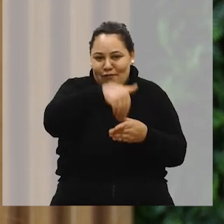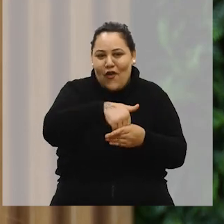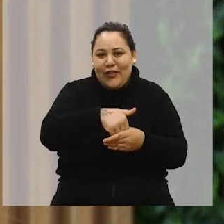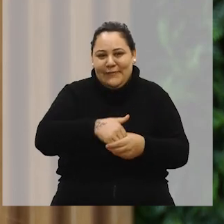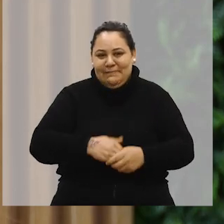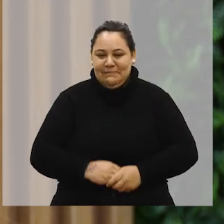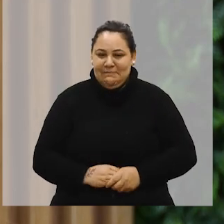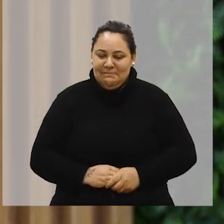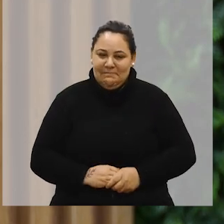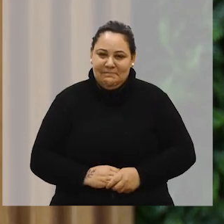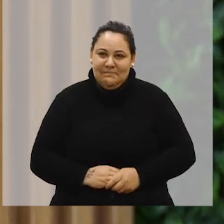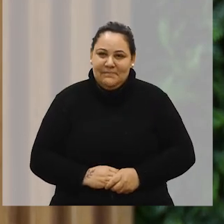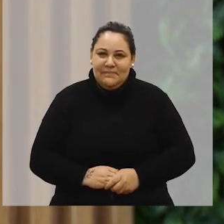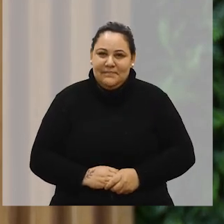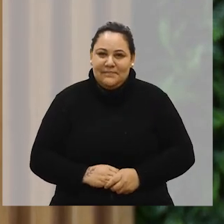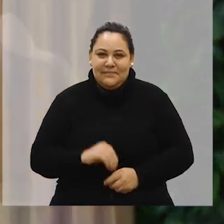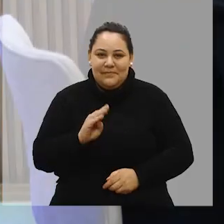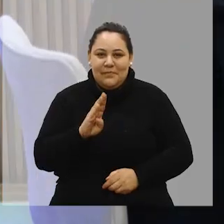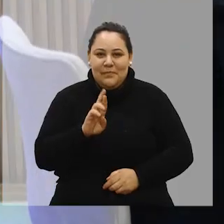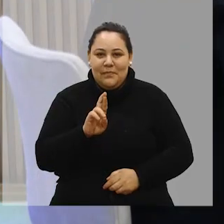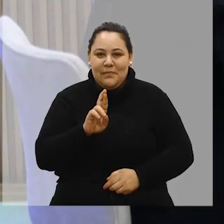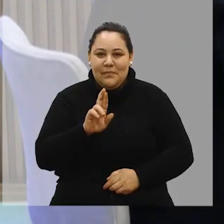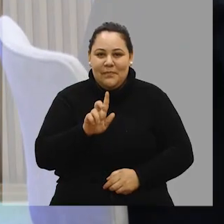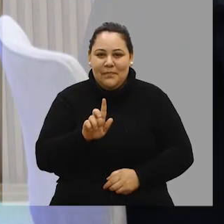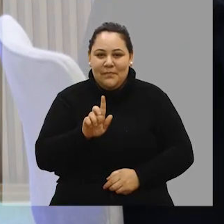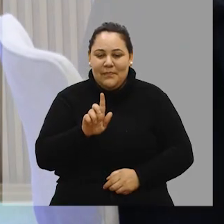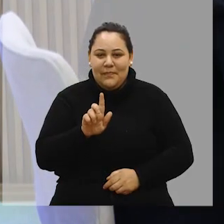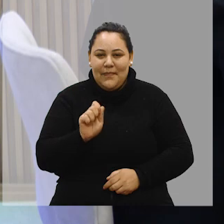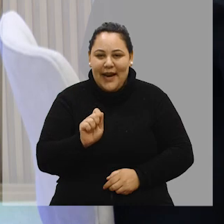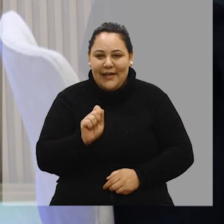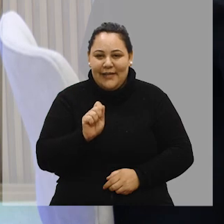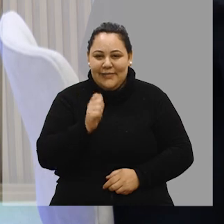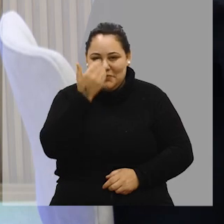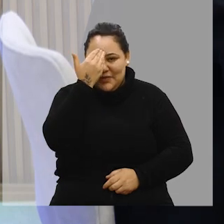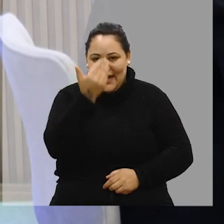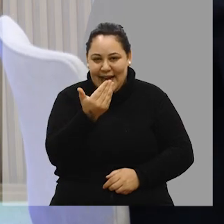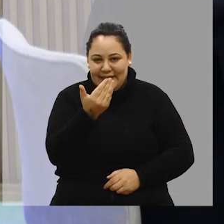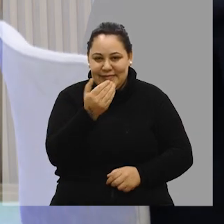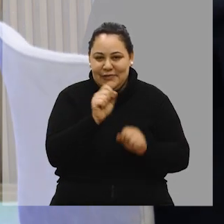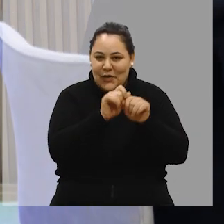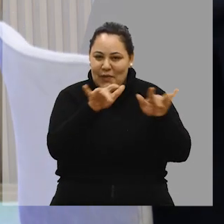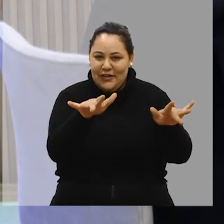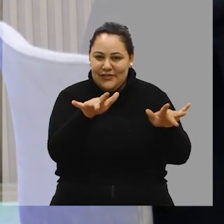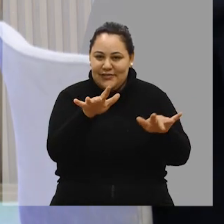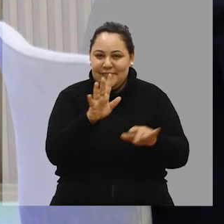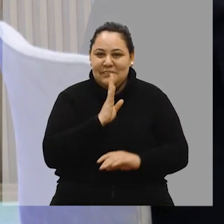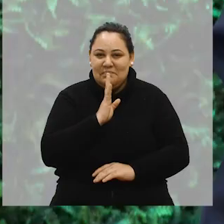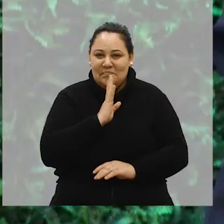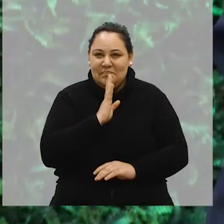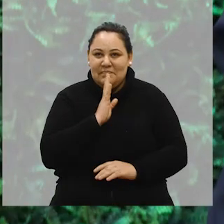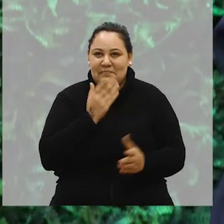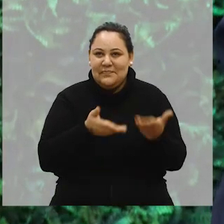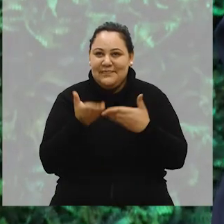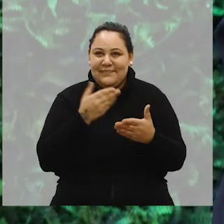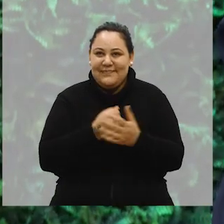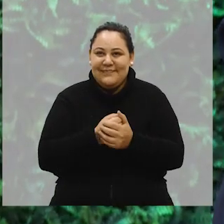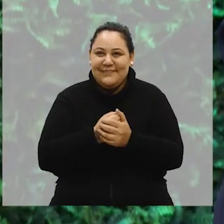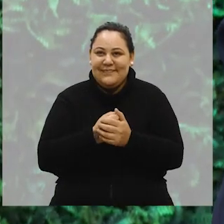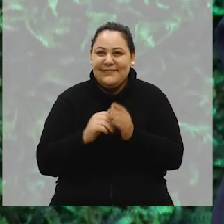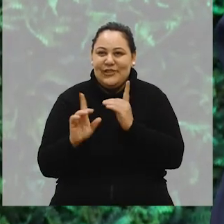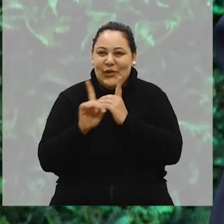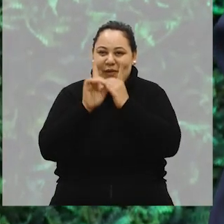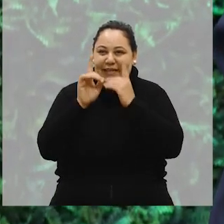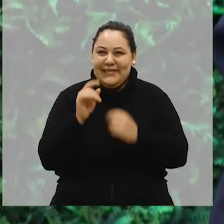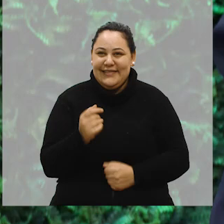poder. Excelente, Braga. Obrigado por partilhar tanto conhecimento, tanta história aqui com a gente também. Eu que agradeço, me descobriram lá, estava